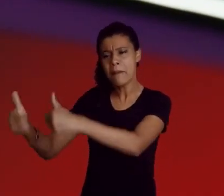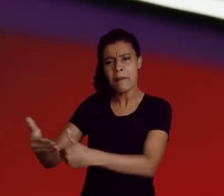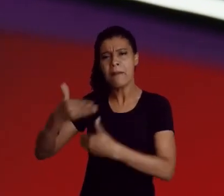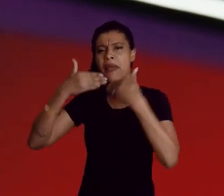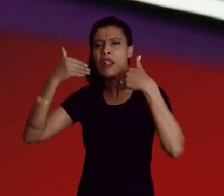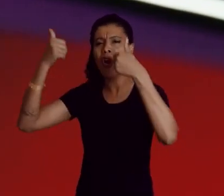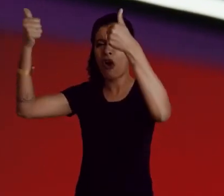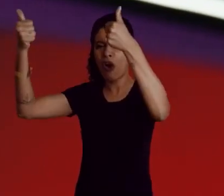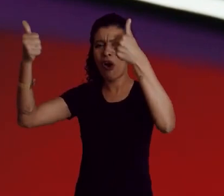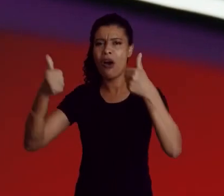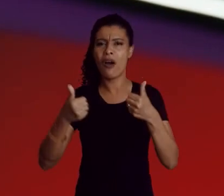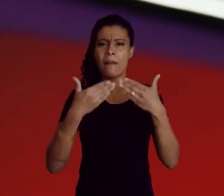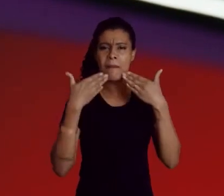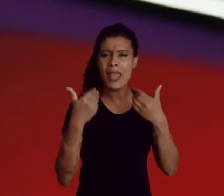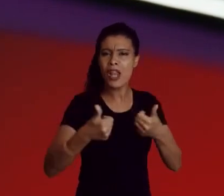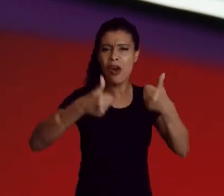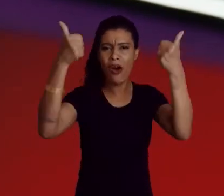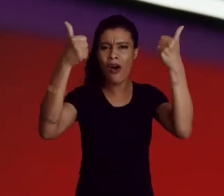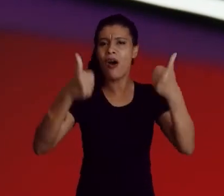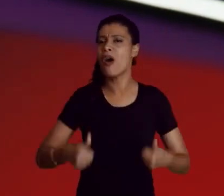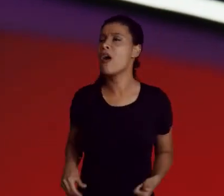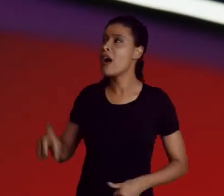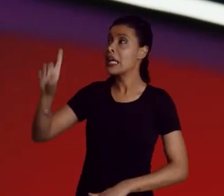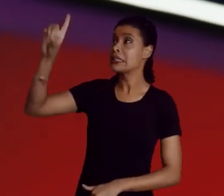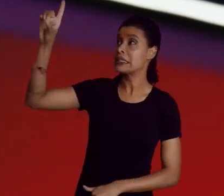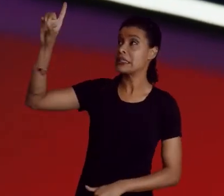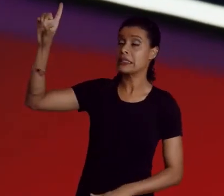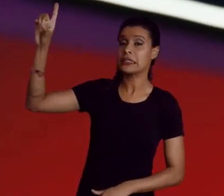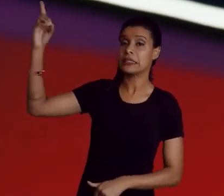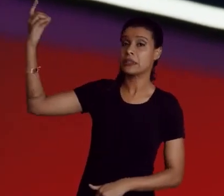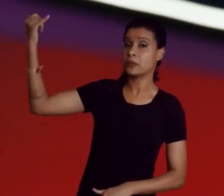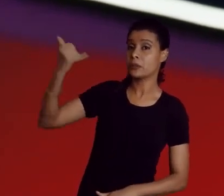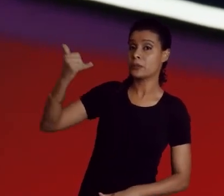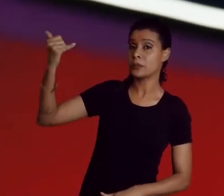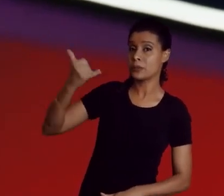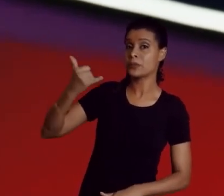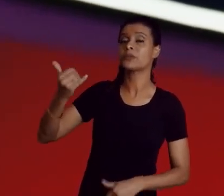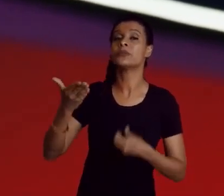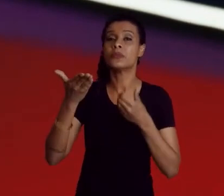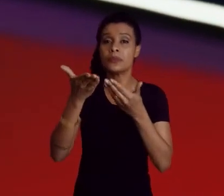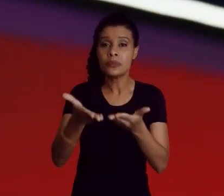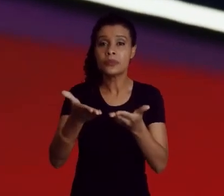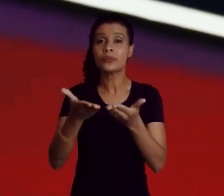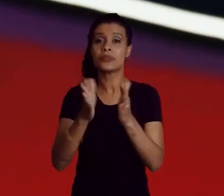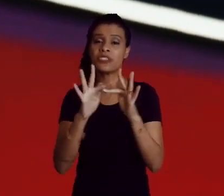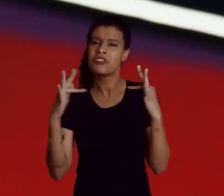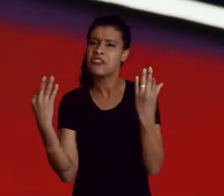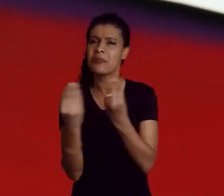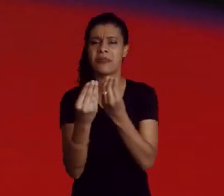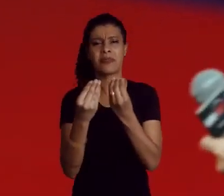Deus estendido para tua casa, dizendo: vamos ajustar, sua casa vai ser uma família bendita do Senhor.